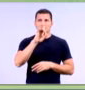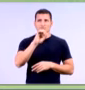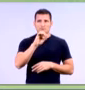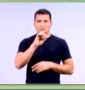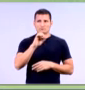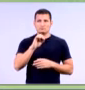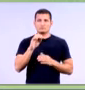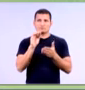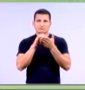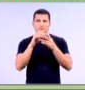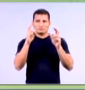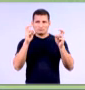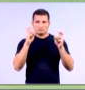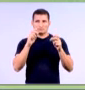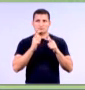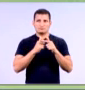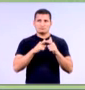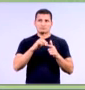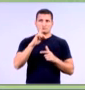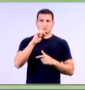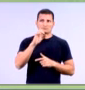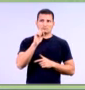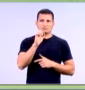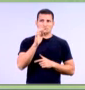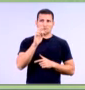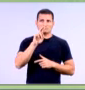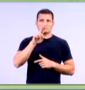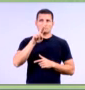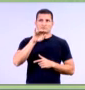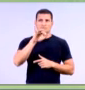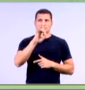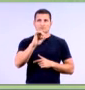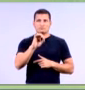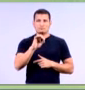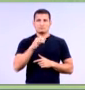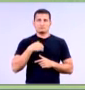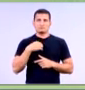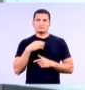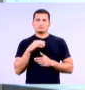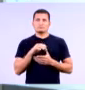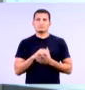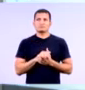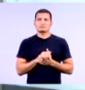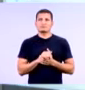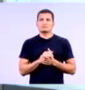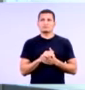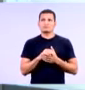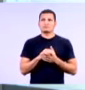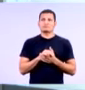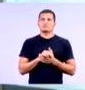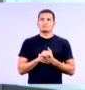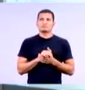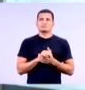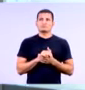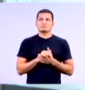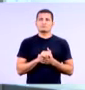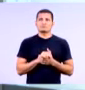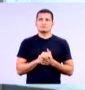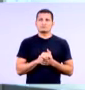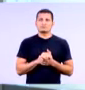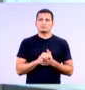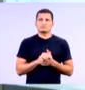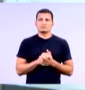Destruído. O objeto é destruído. Imagina o seguinte: quando eu dou um new no objeto, né? Quando eu faço um new no